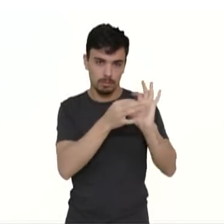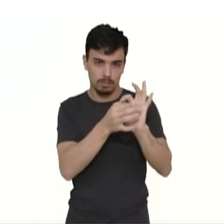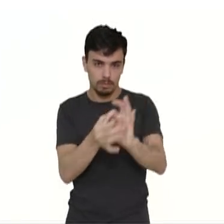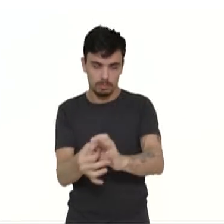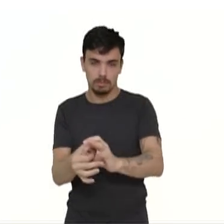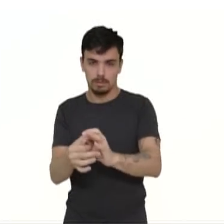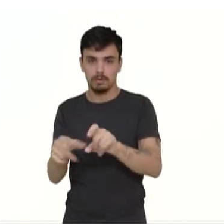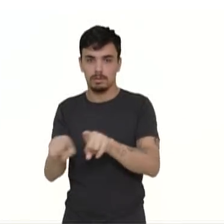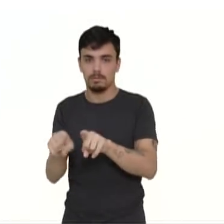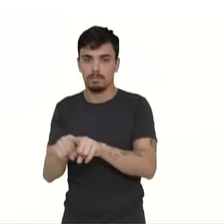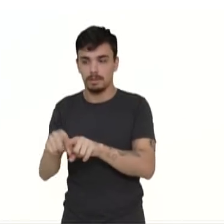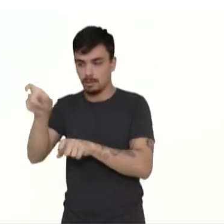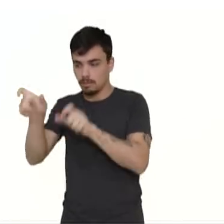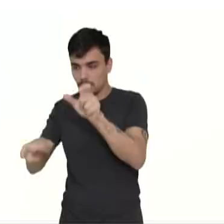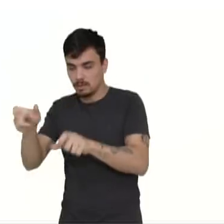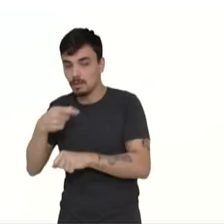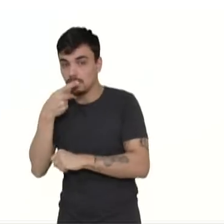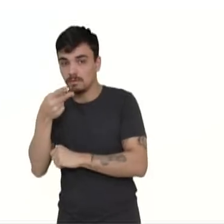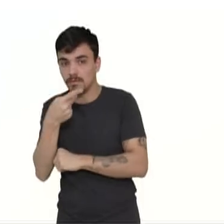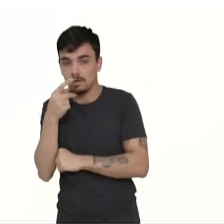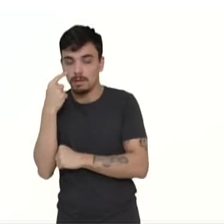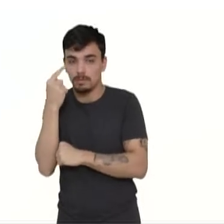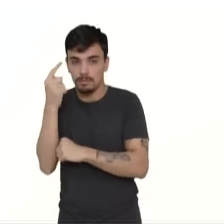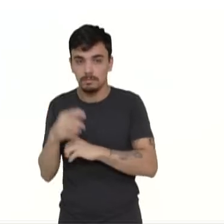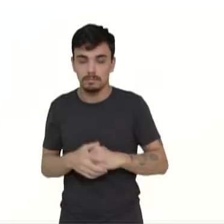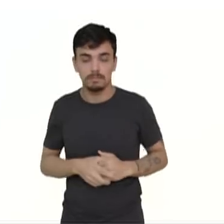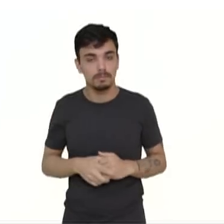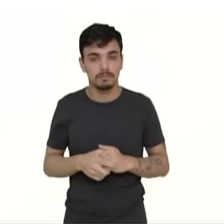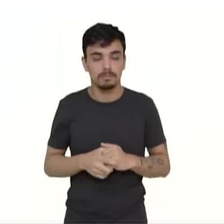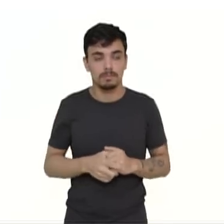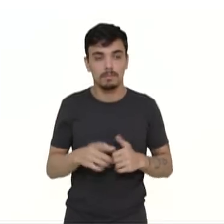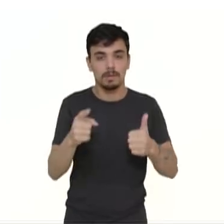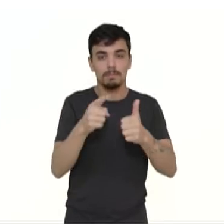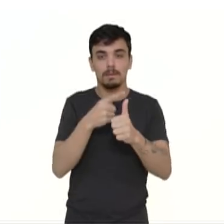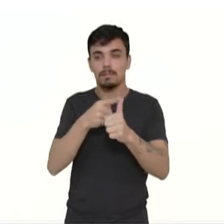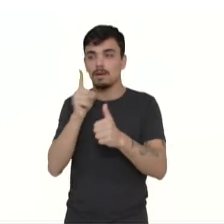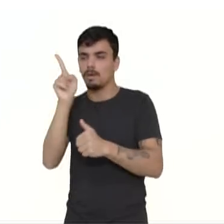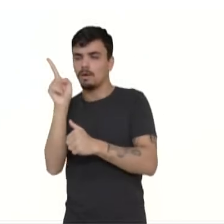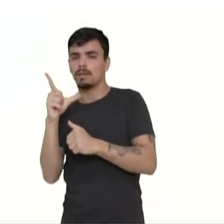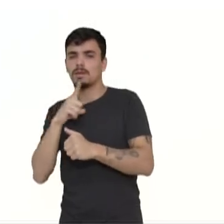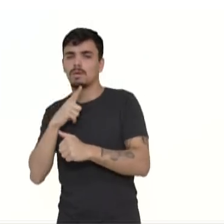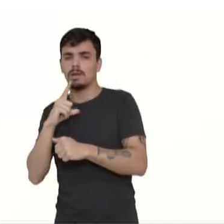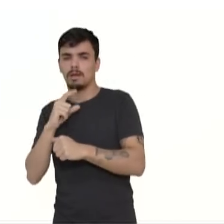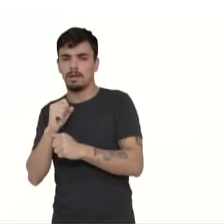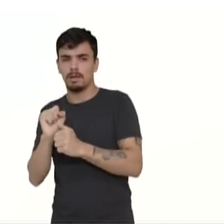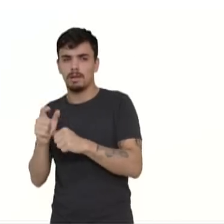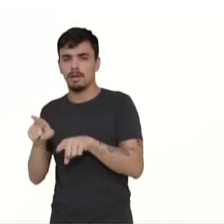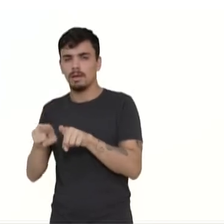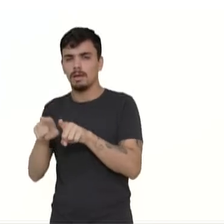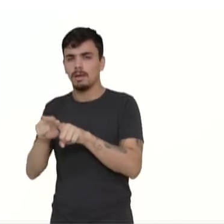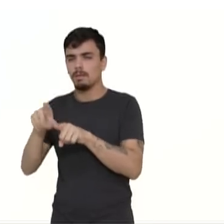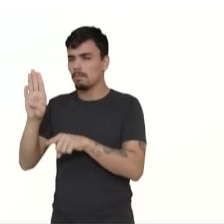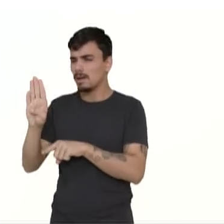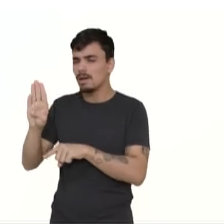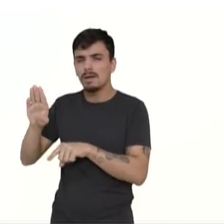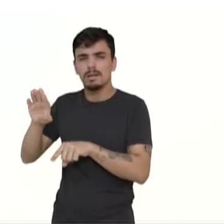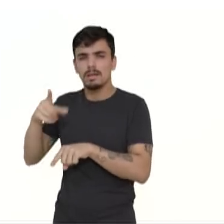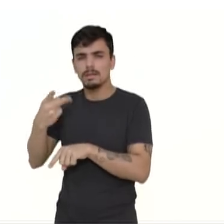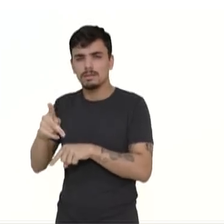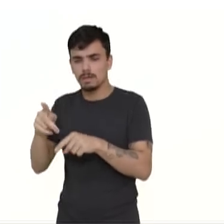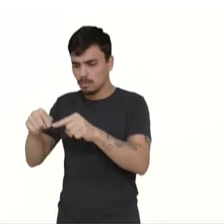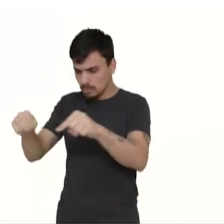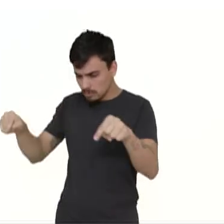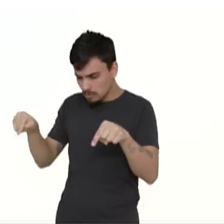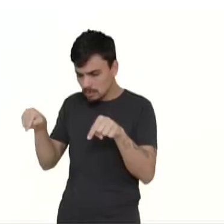e a fala dos personagens, certo? Então no primeiro balão a gente tem lá, bate, então é este teu escritório e é assim